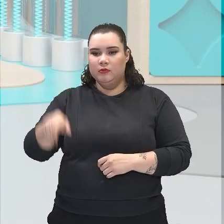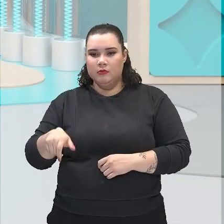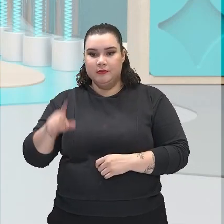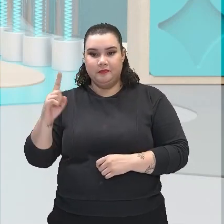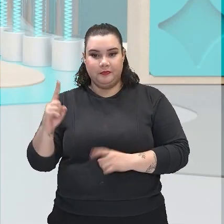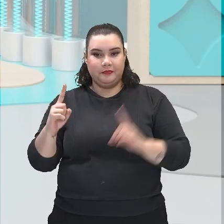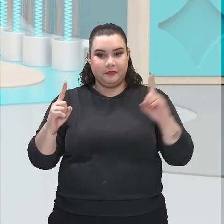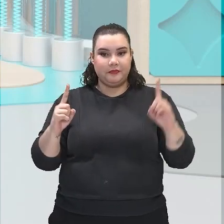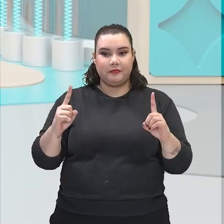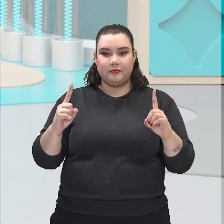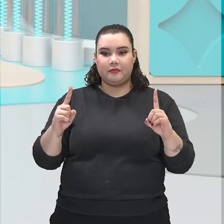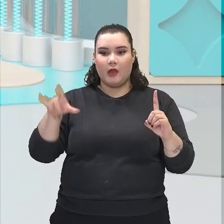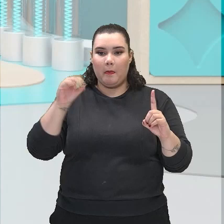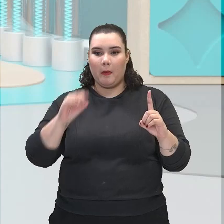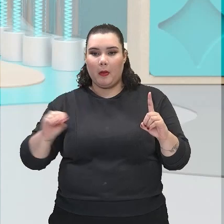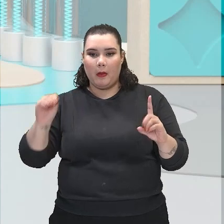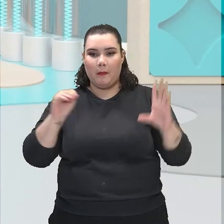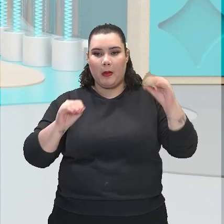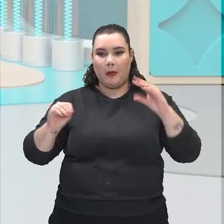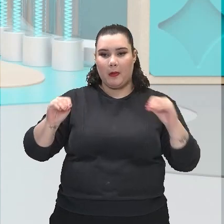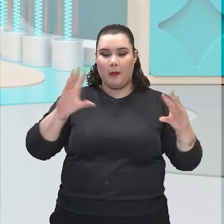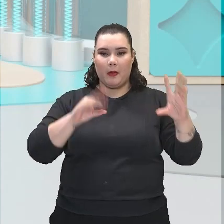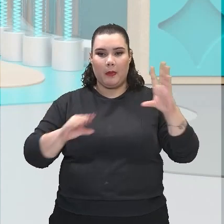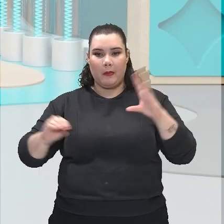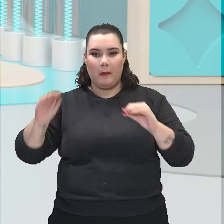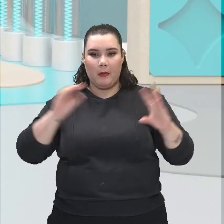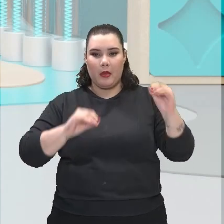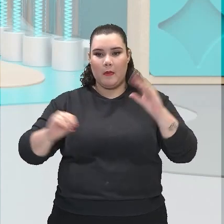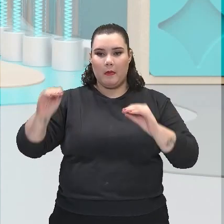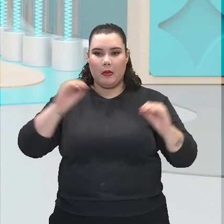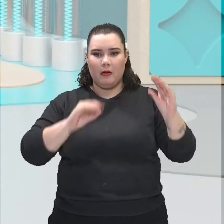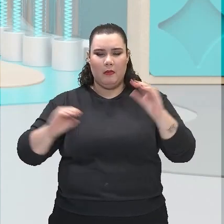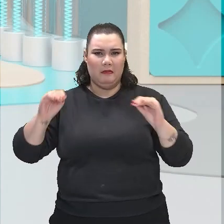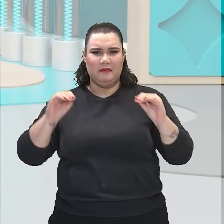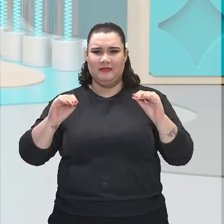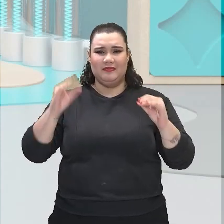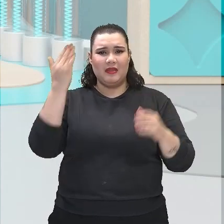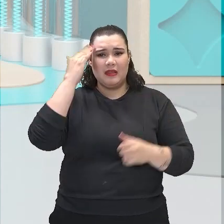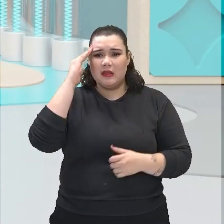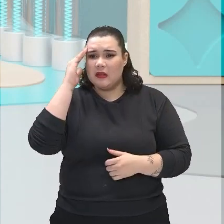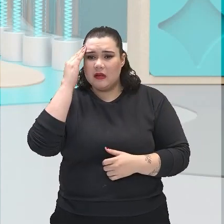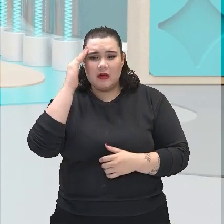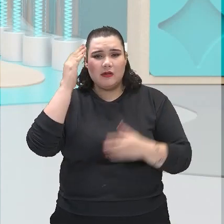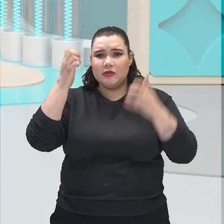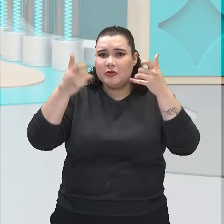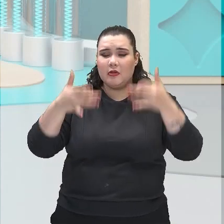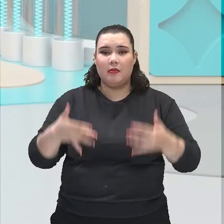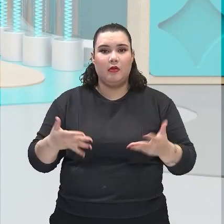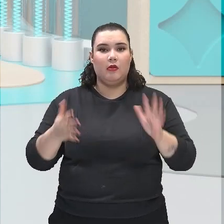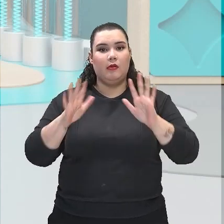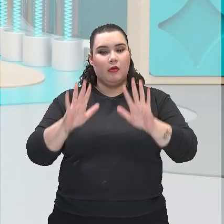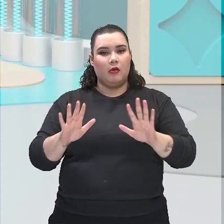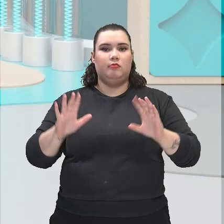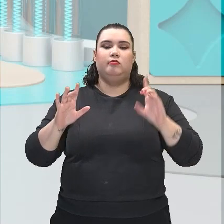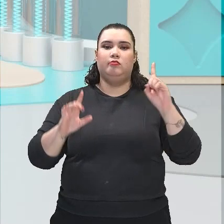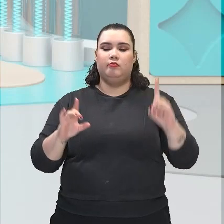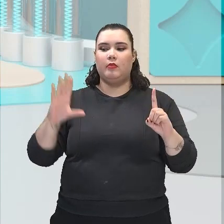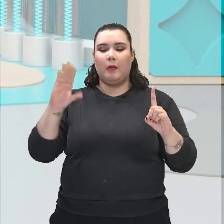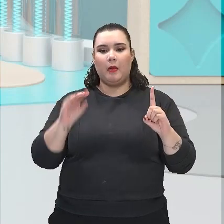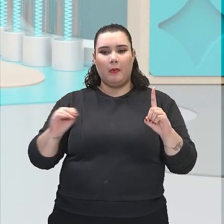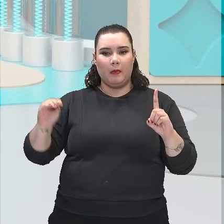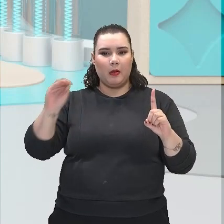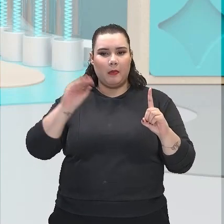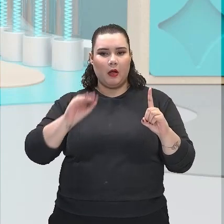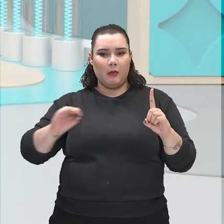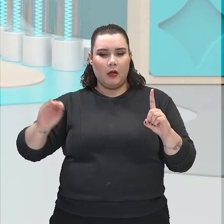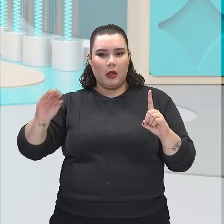acontecer? Seria algo incompreensível, né? Então, a gente pode observar, colocando a imagem aqui bem